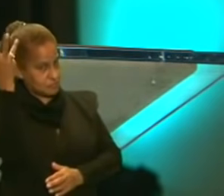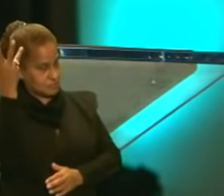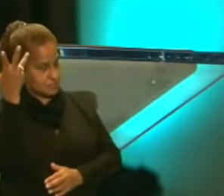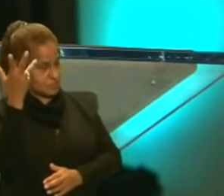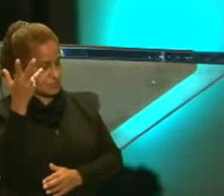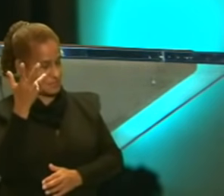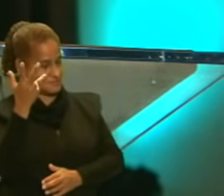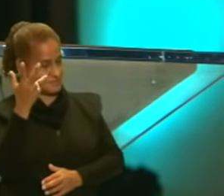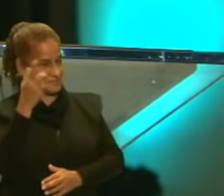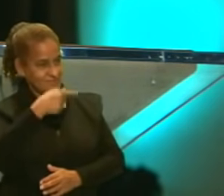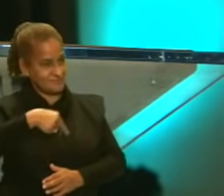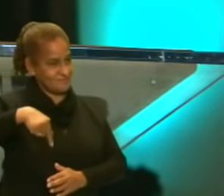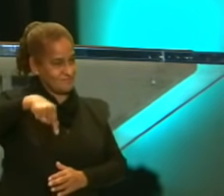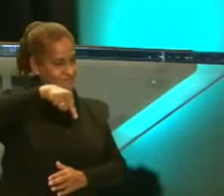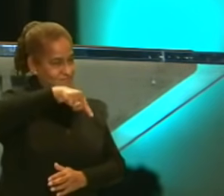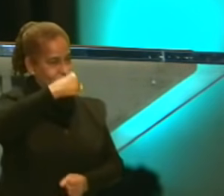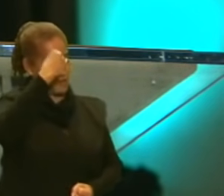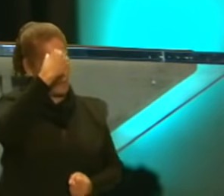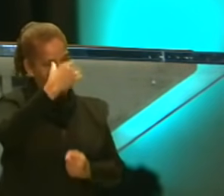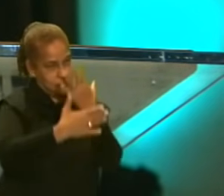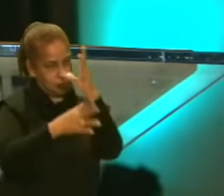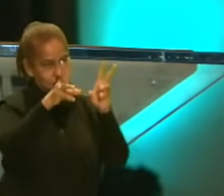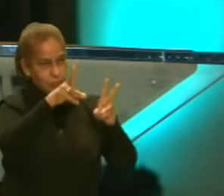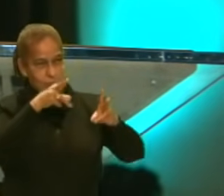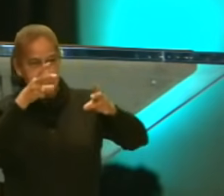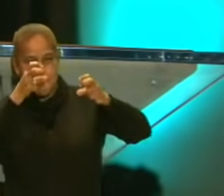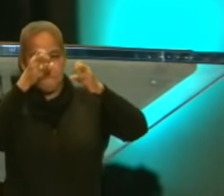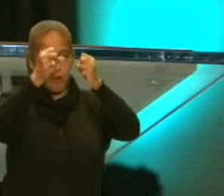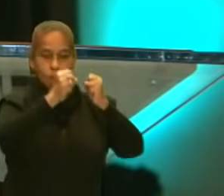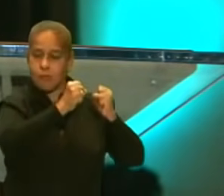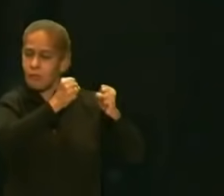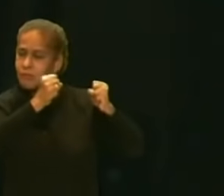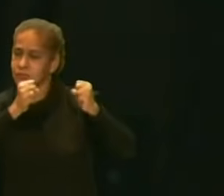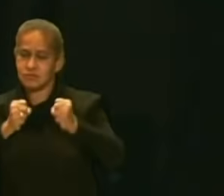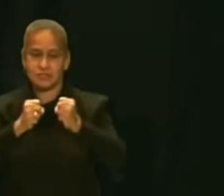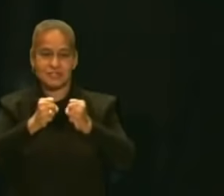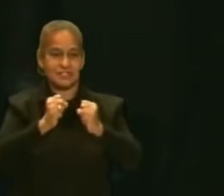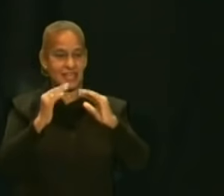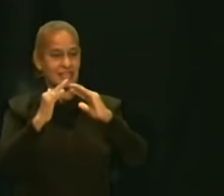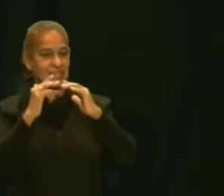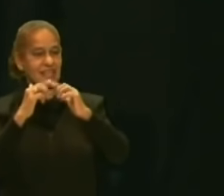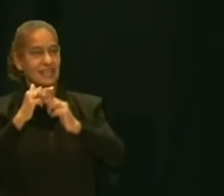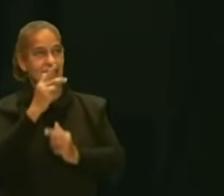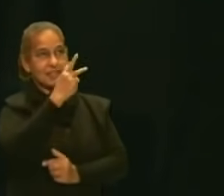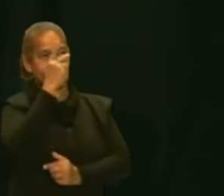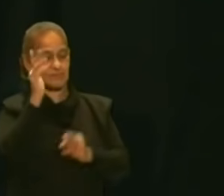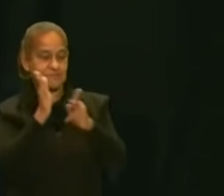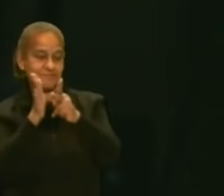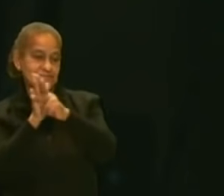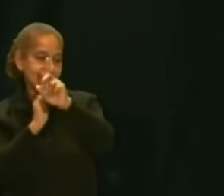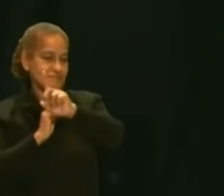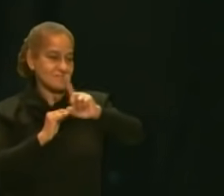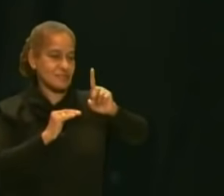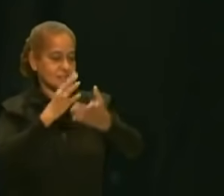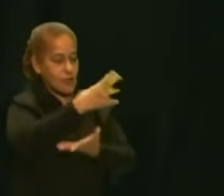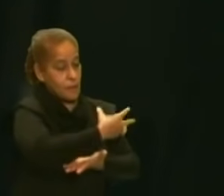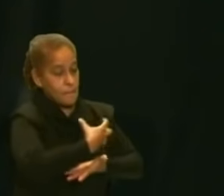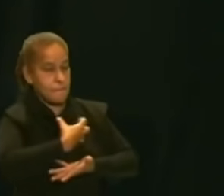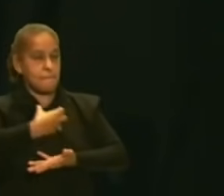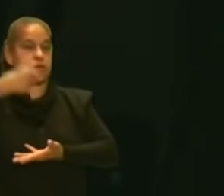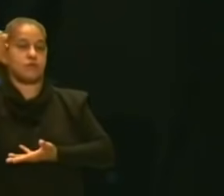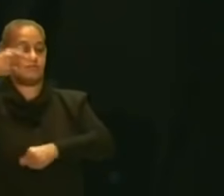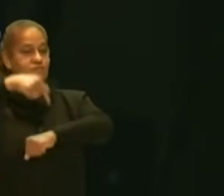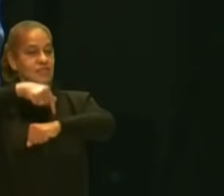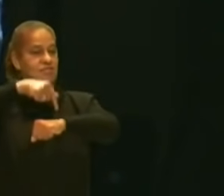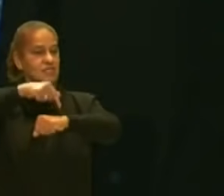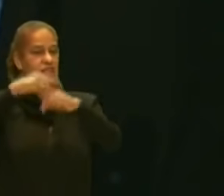igreja ressurge em força e poder, e ela é arrebatada nesse período. Então, no meio